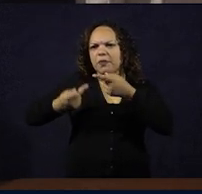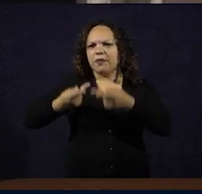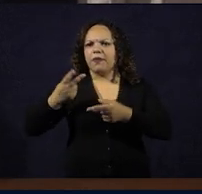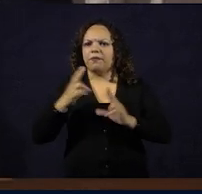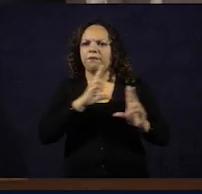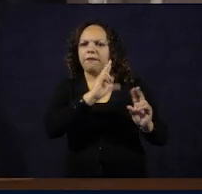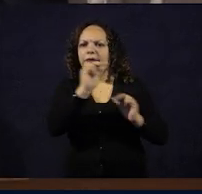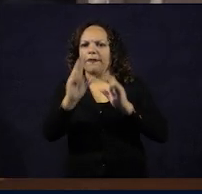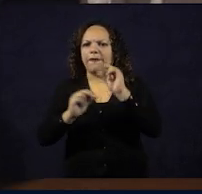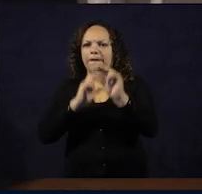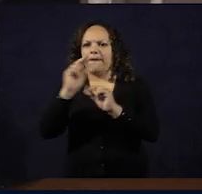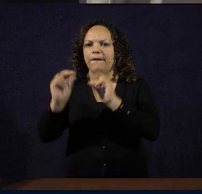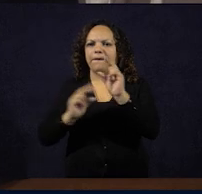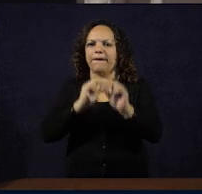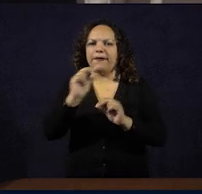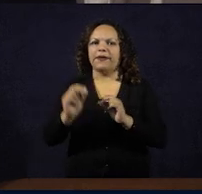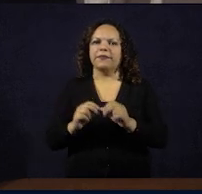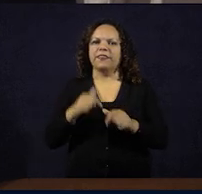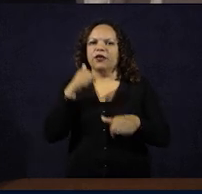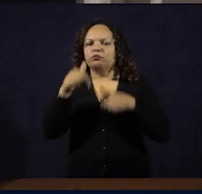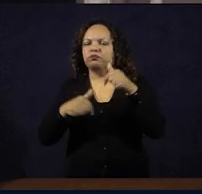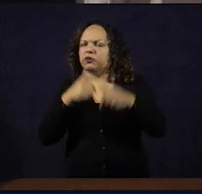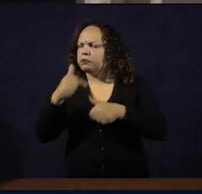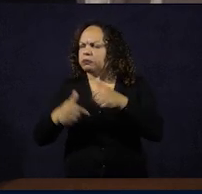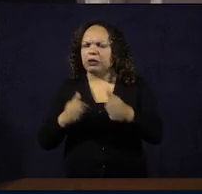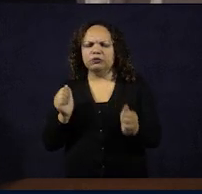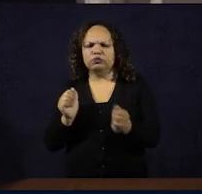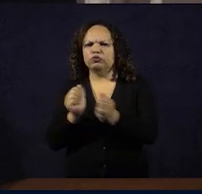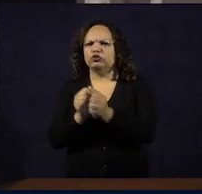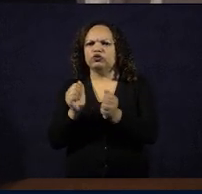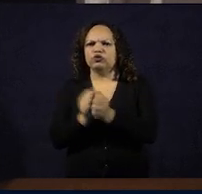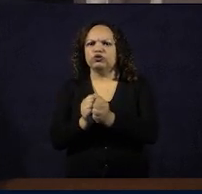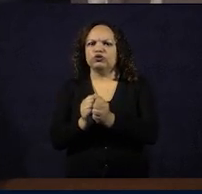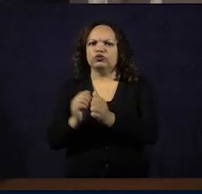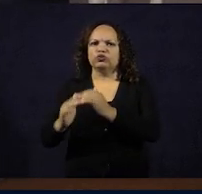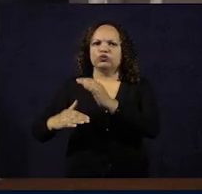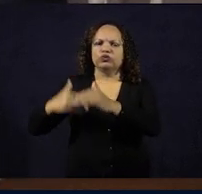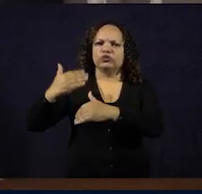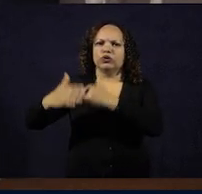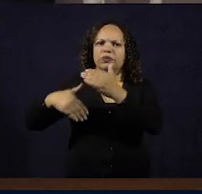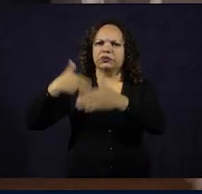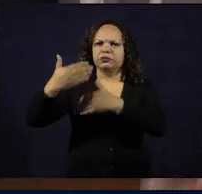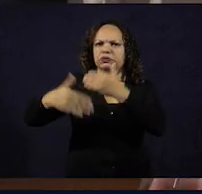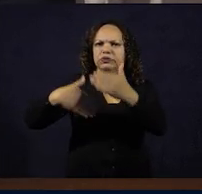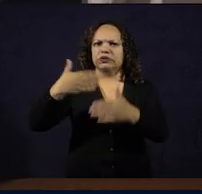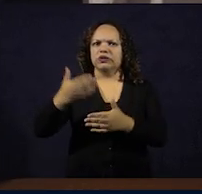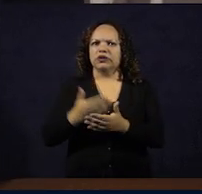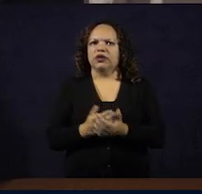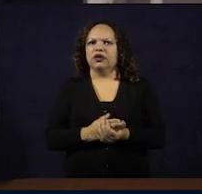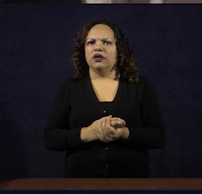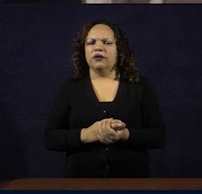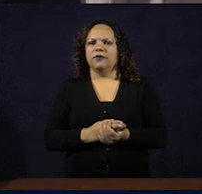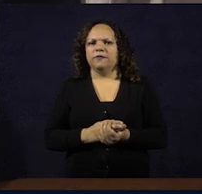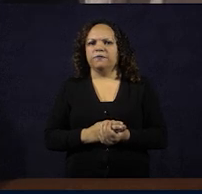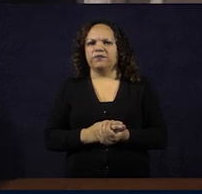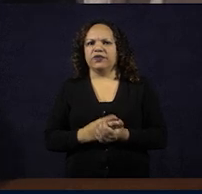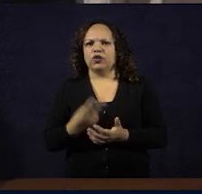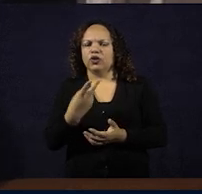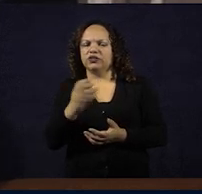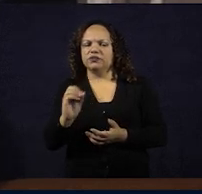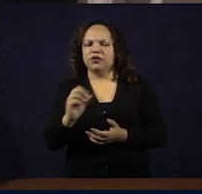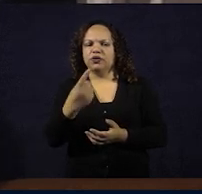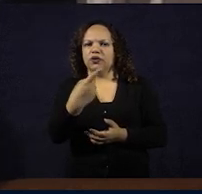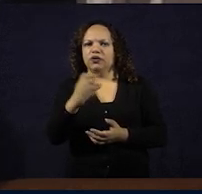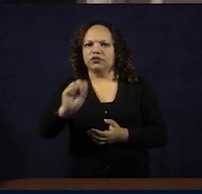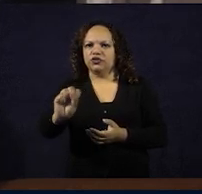começou a gente trabalha com eles há muitos anos e a gente foi fazer o ipeu da vamos em 2018 quando